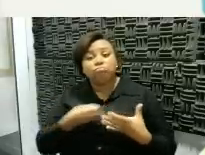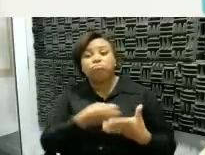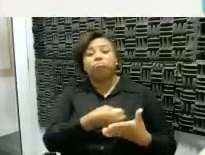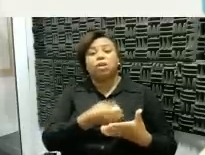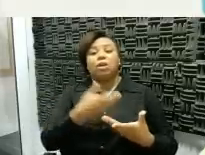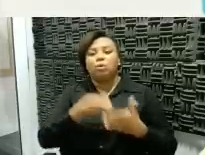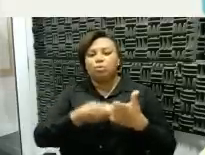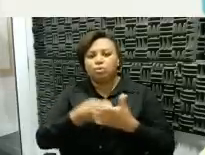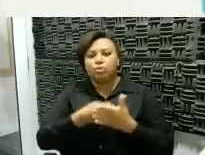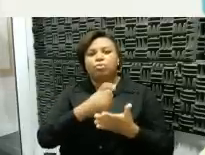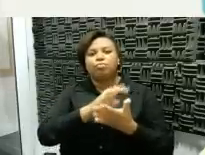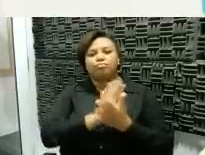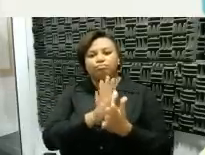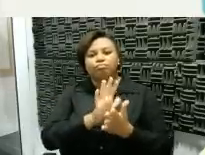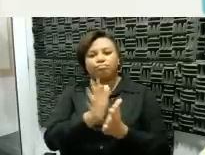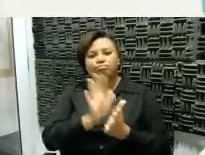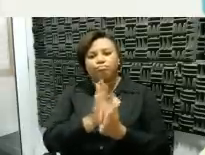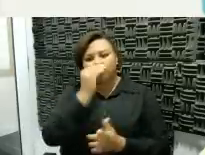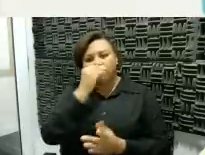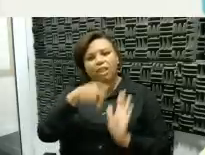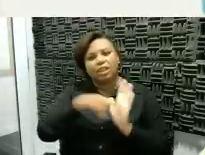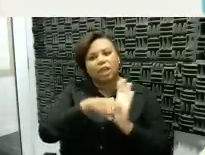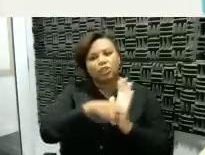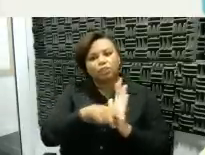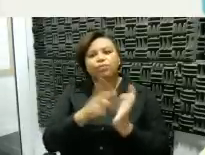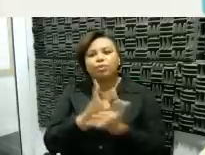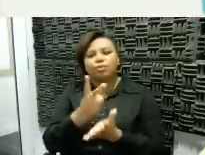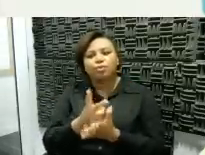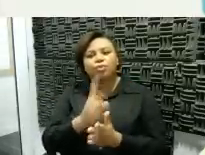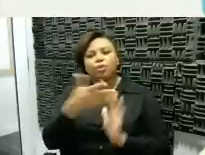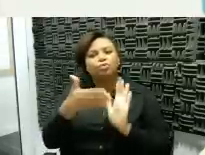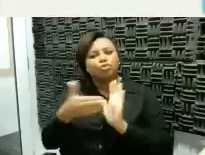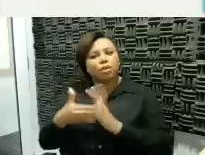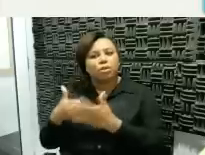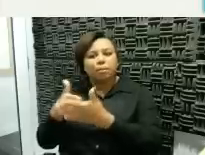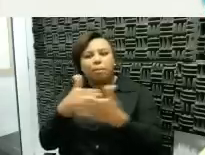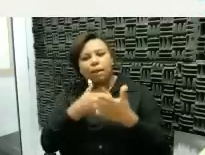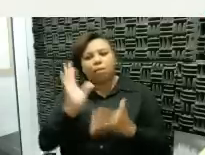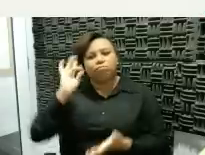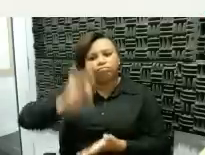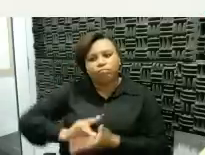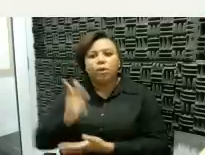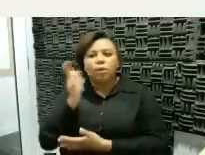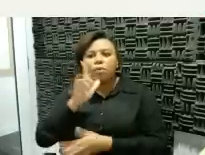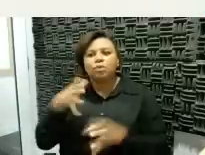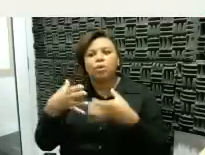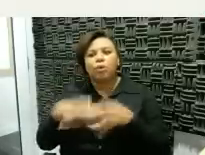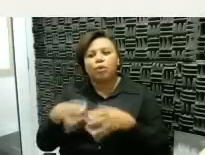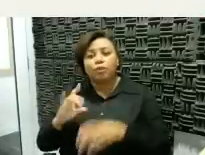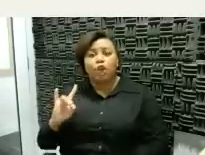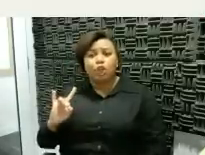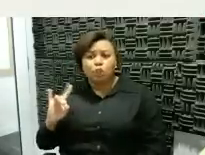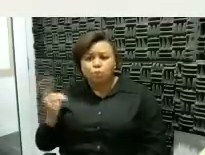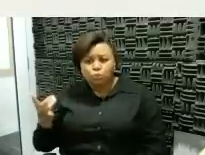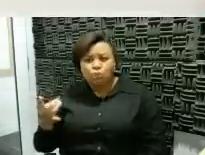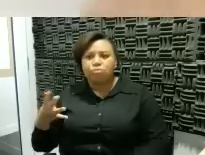continuo não removendo as barreiras para que elas de fato consigam conviver e o último modelo então tô trazendo aqui